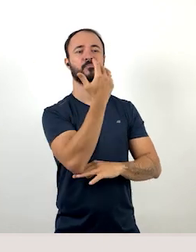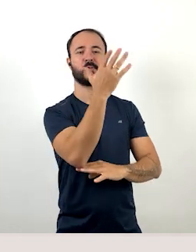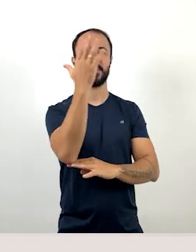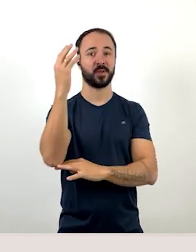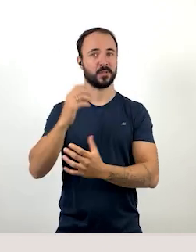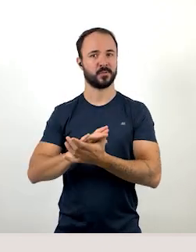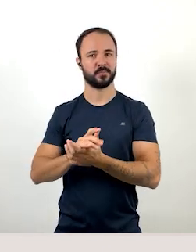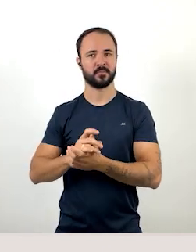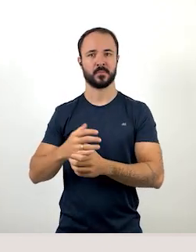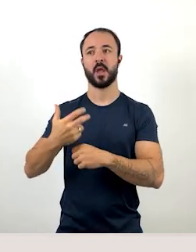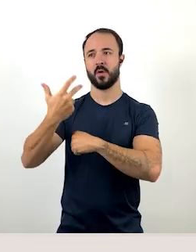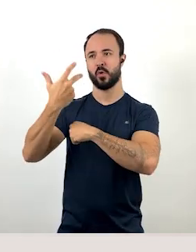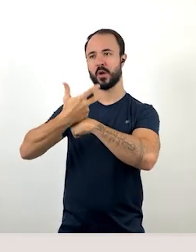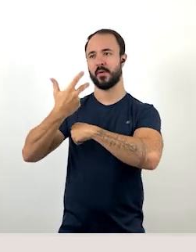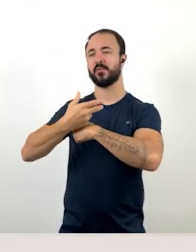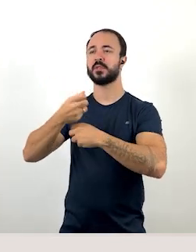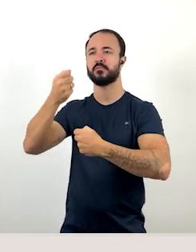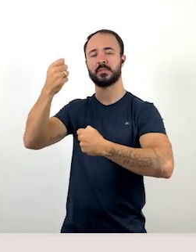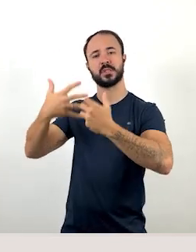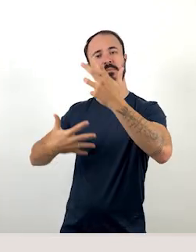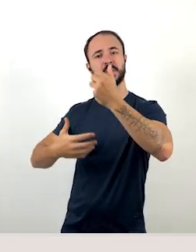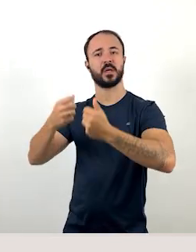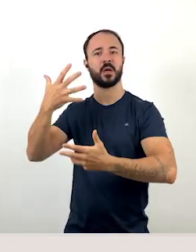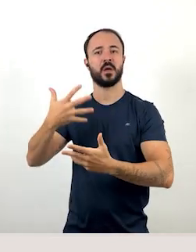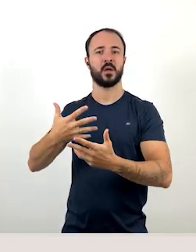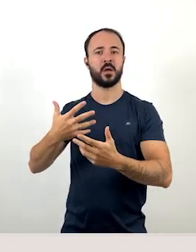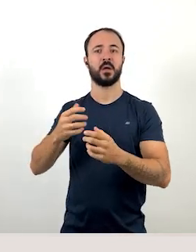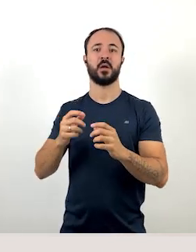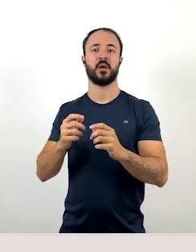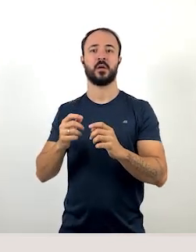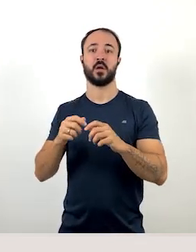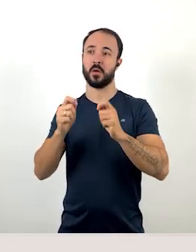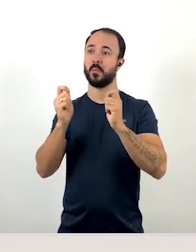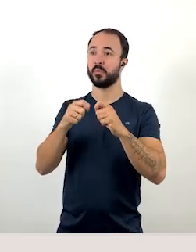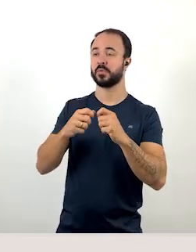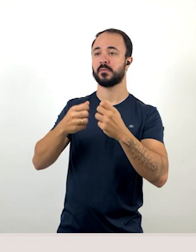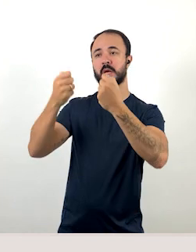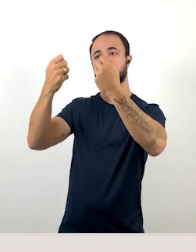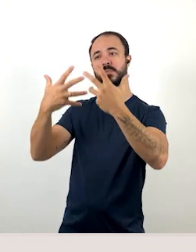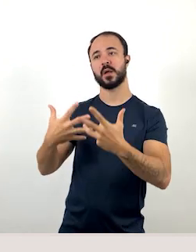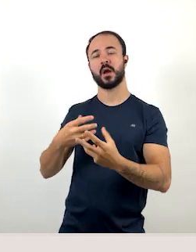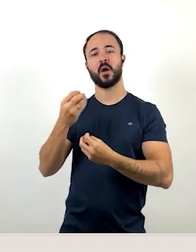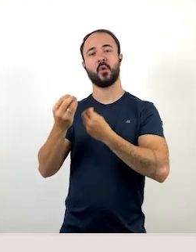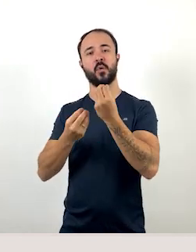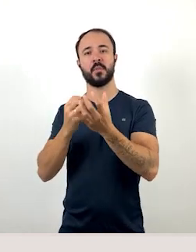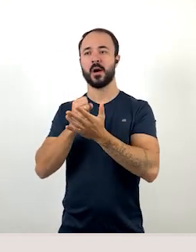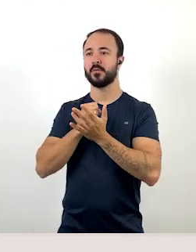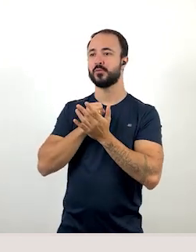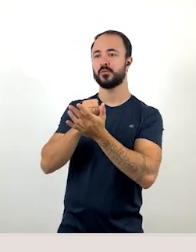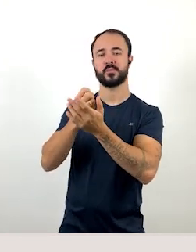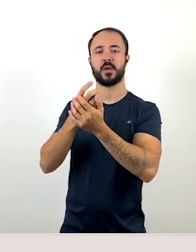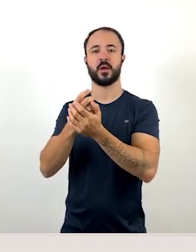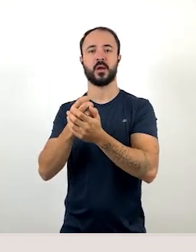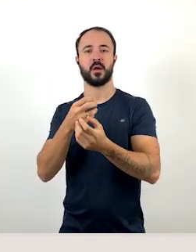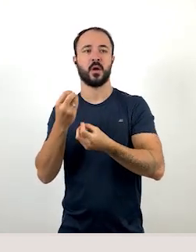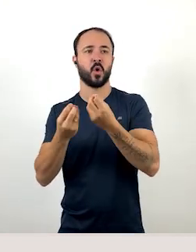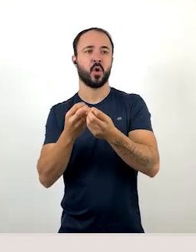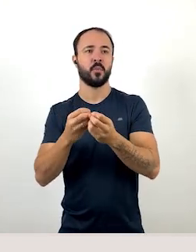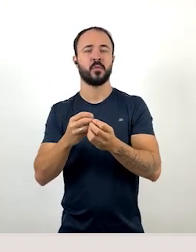impactos ambientais. Você pode destacar os problemas causados com a poluição, tanto de forma biótica ou